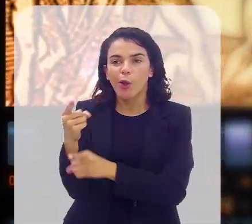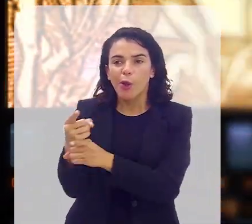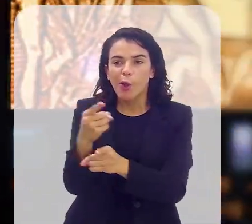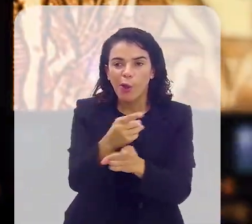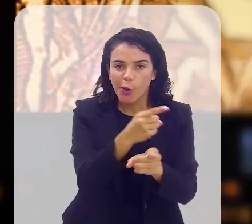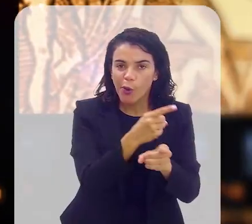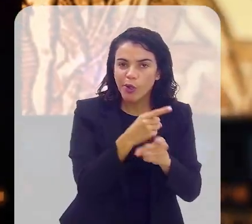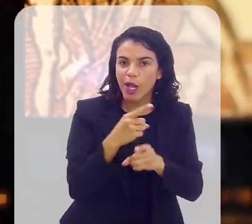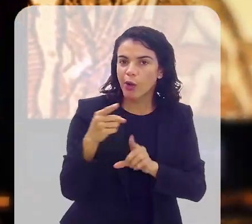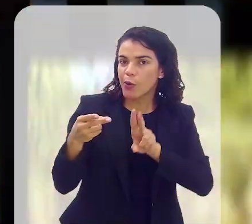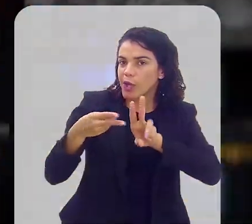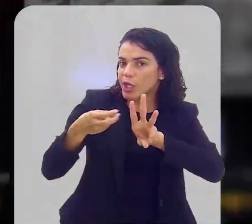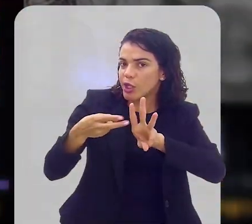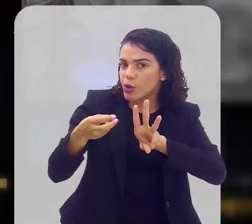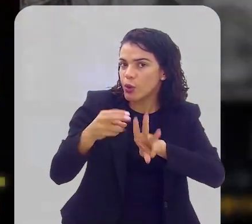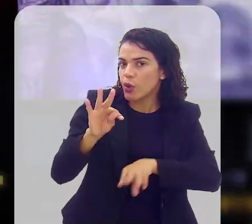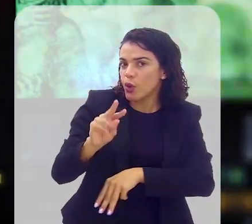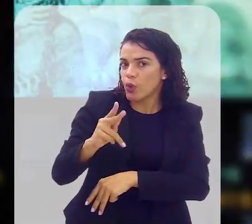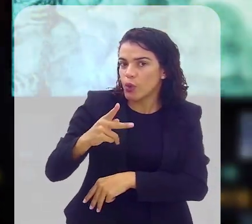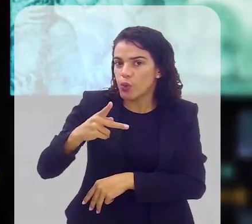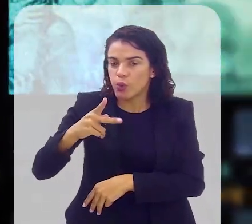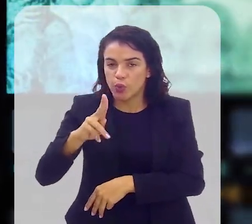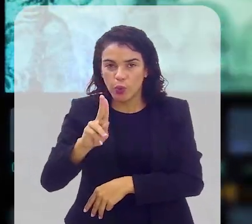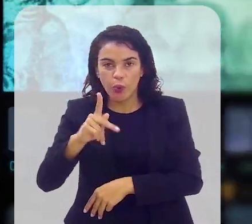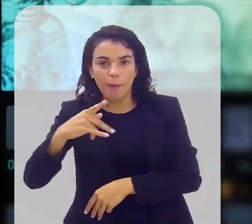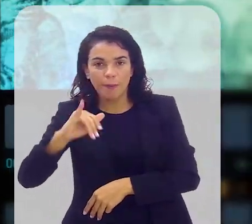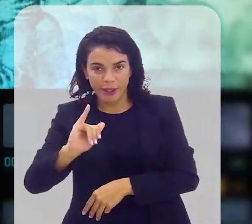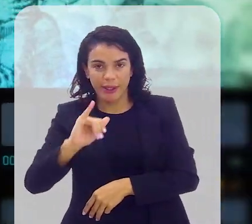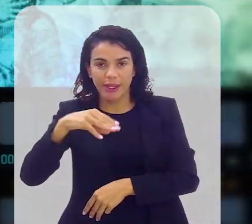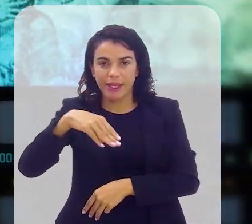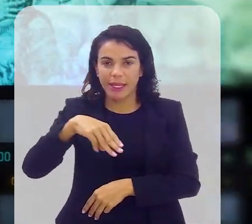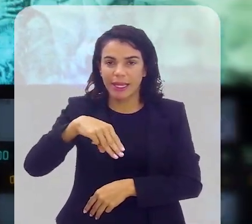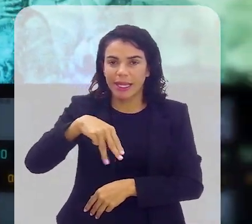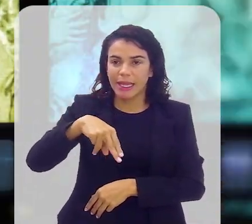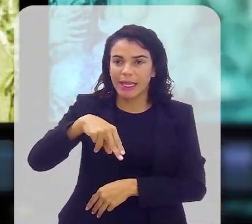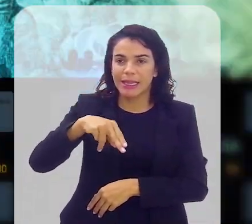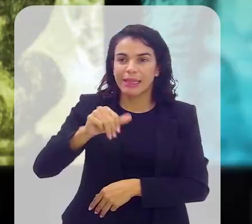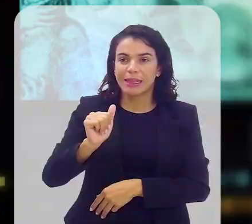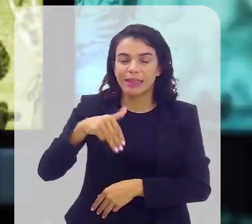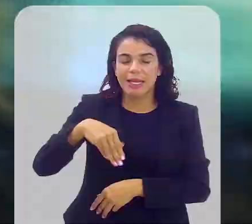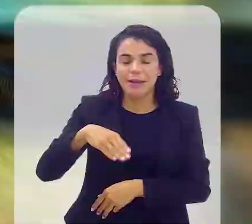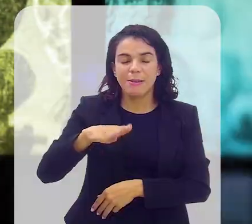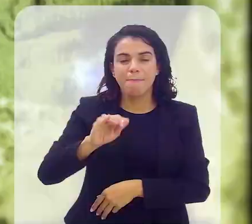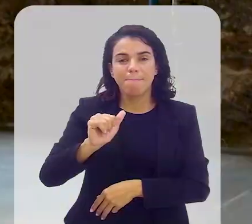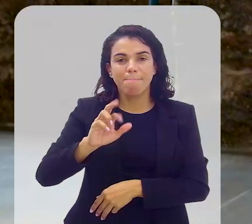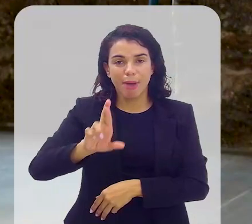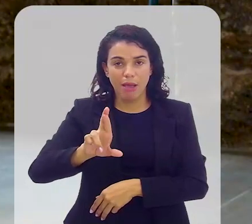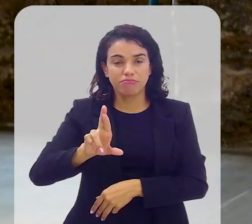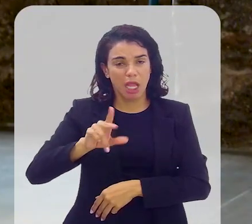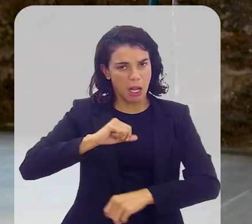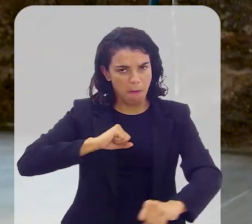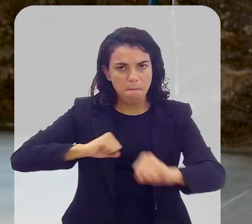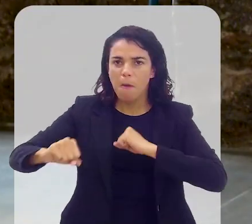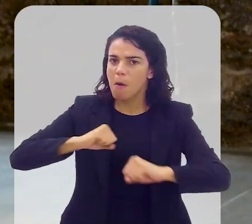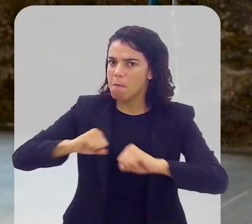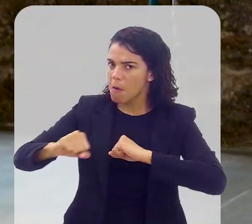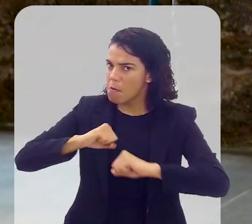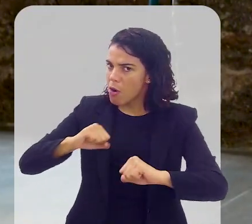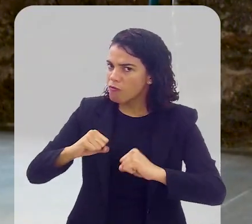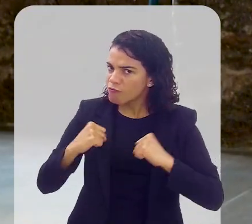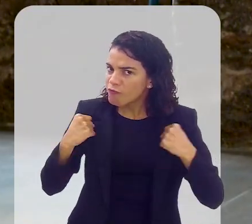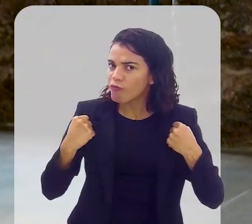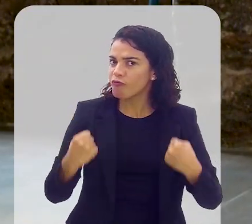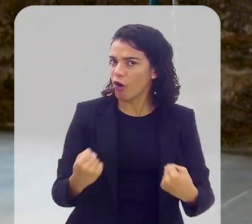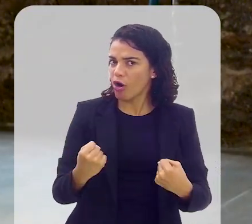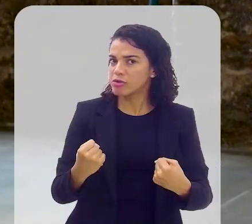ninguém mais, ninguém menos que os índios Tupinambá, que era uma tribo guerreira, litorânea,